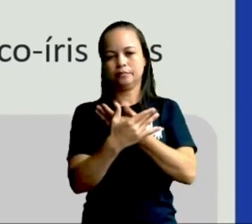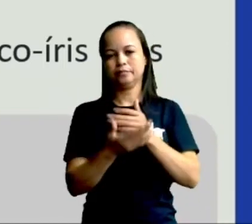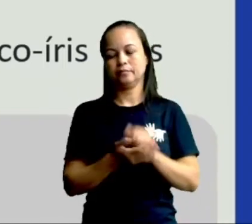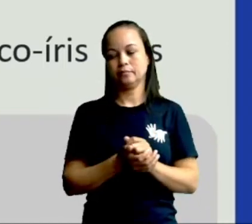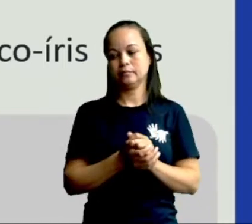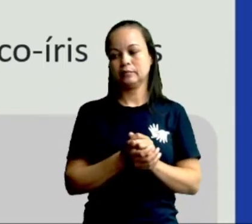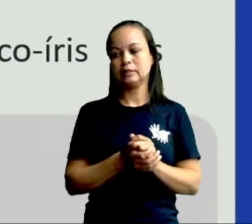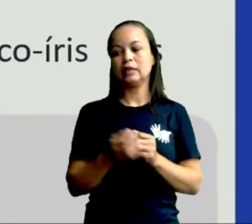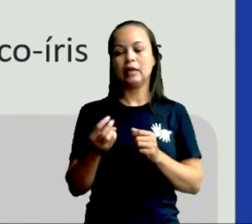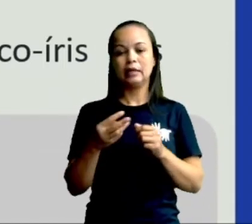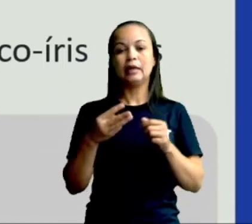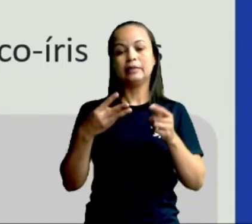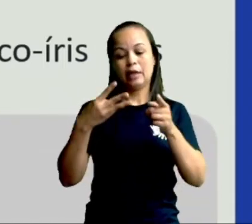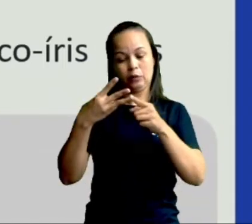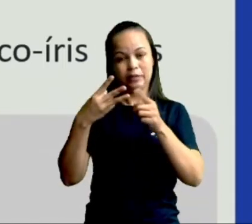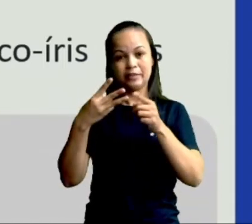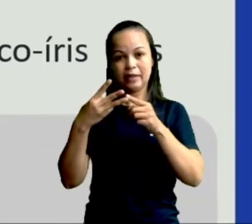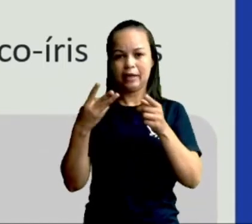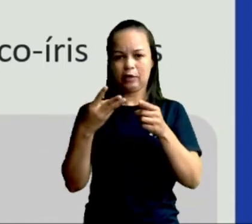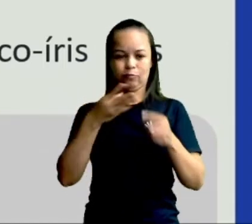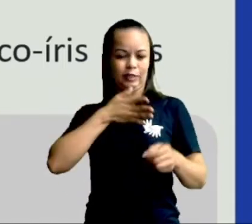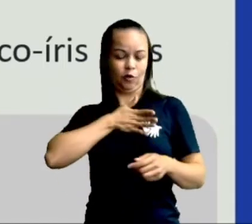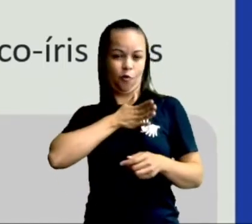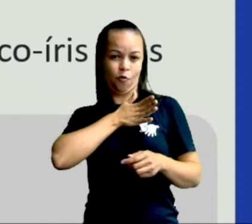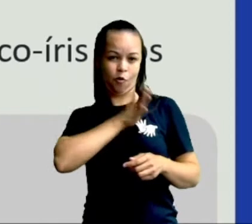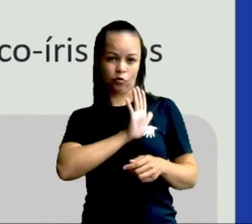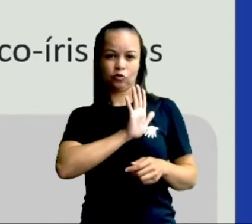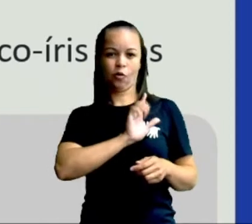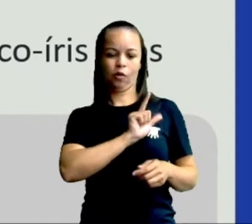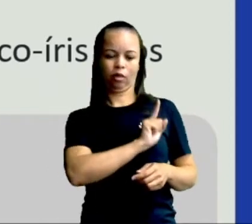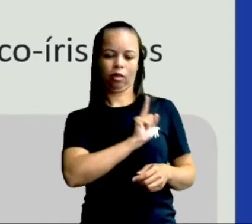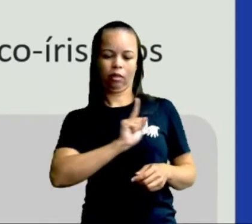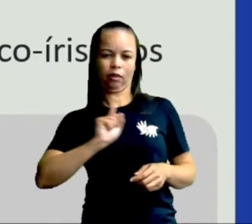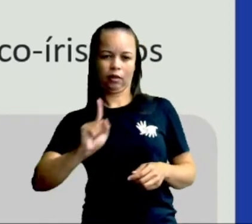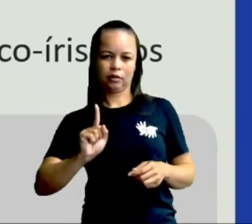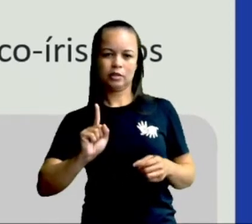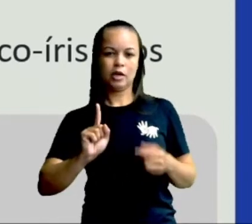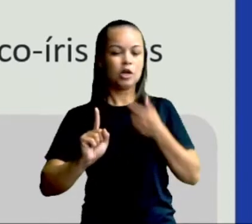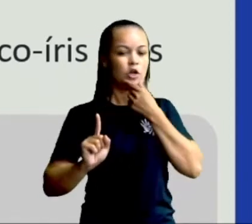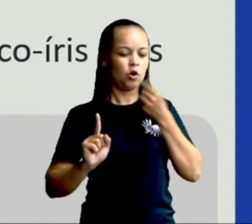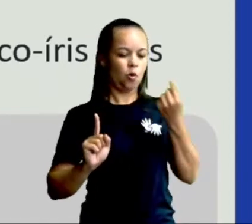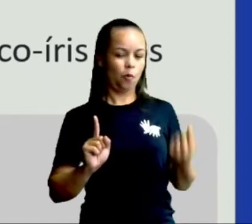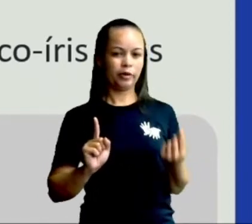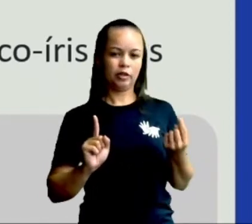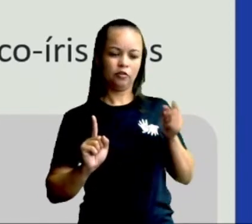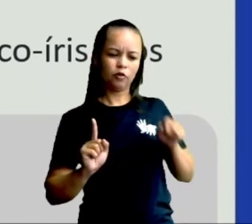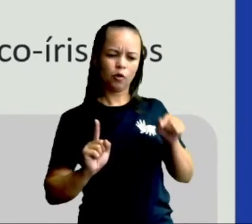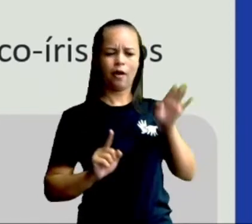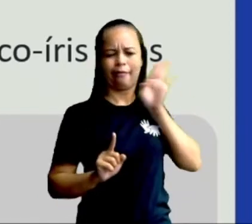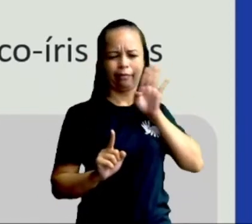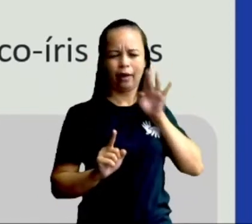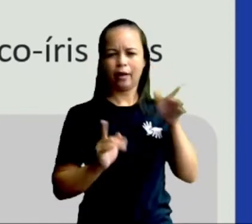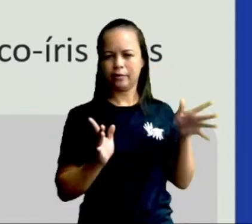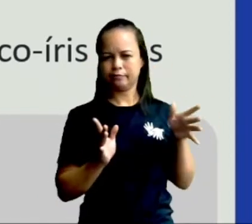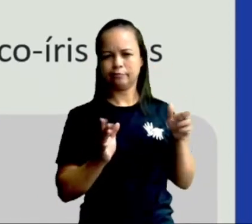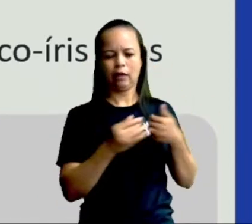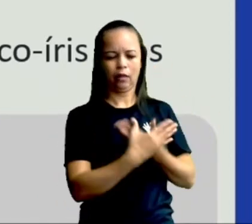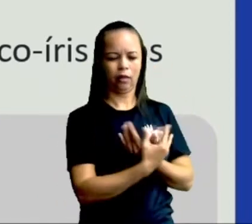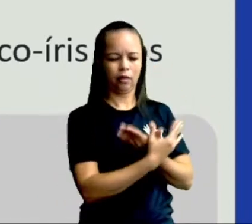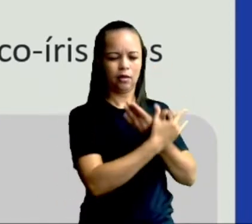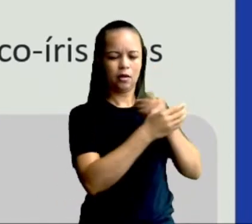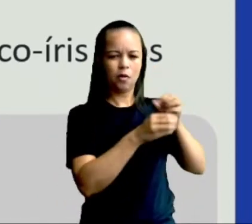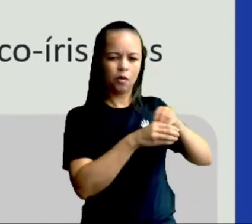penúltimo que ele não gostou, deixou o menino lá sozinho e o menino se tocou que aquela ideia não era legal e acabou soltando